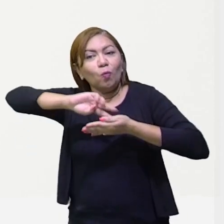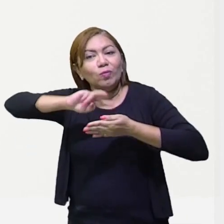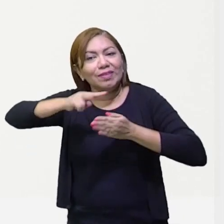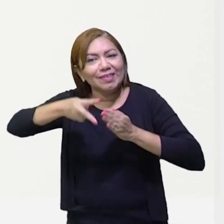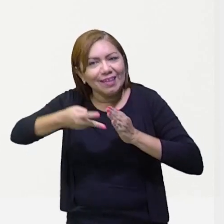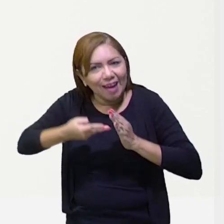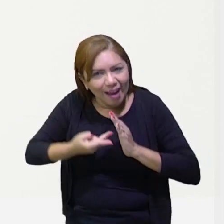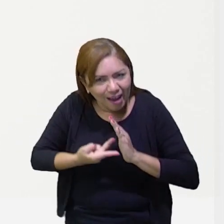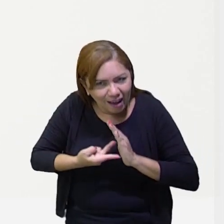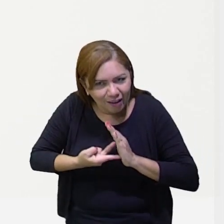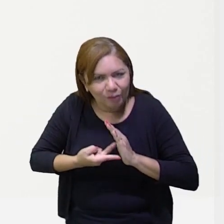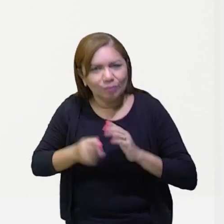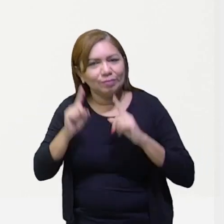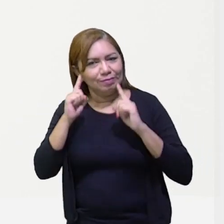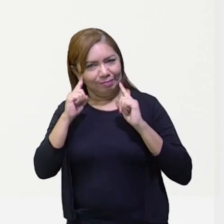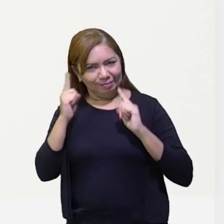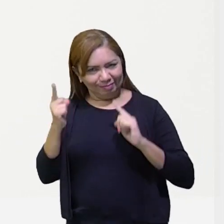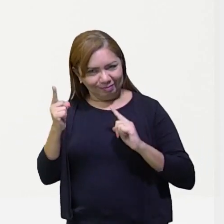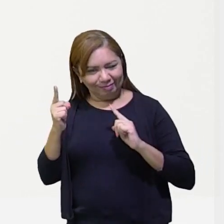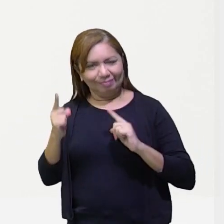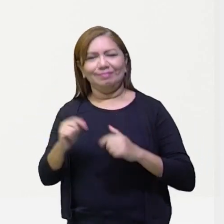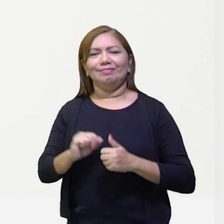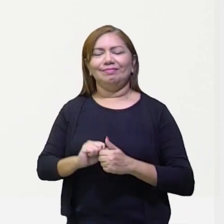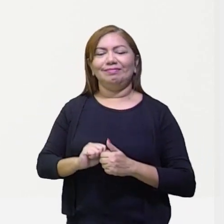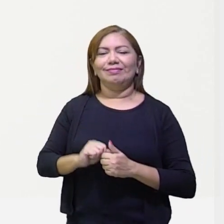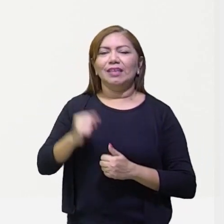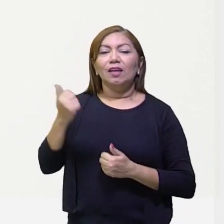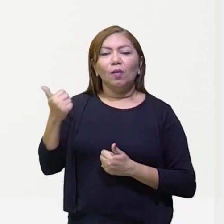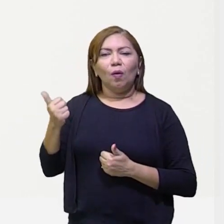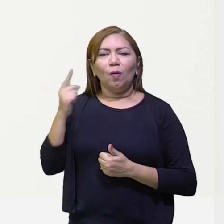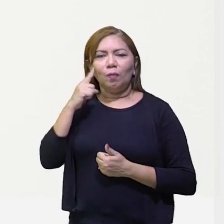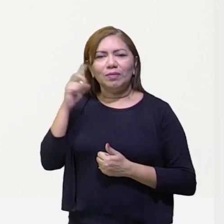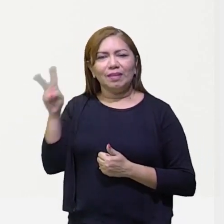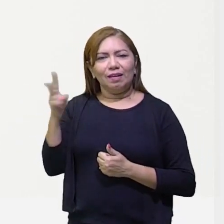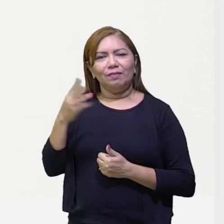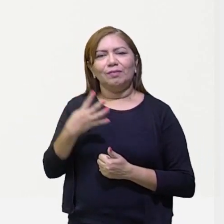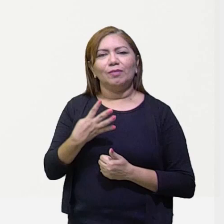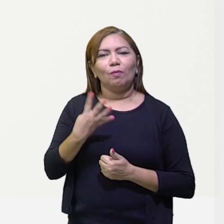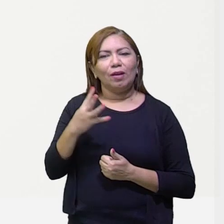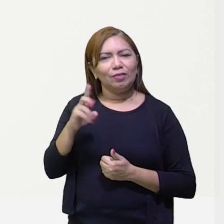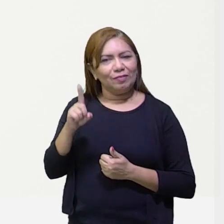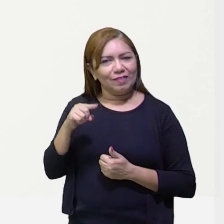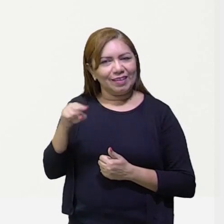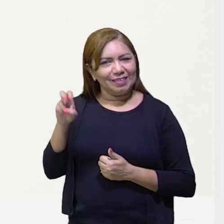5 é 4, porque 4 vezes 5 é quanto? 20, ok?